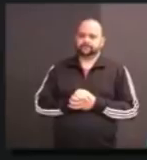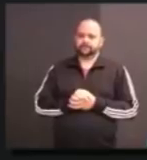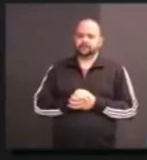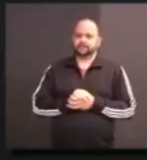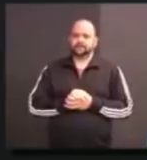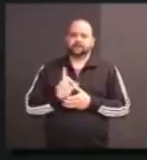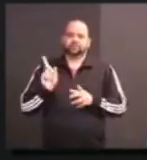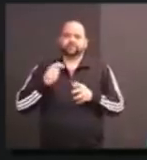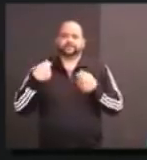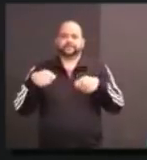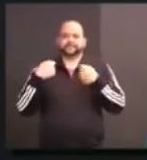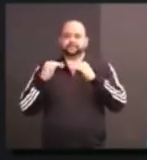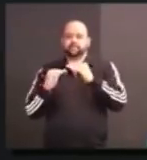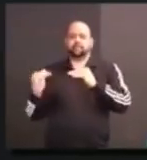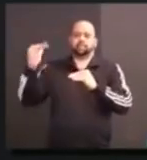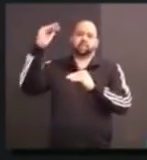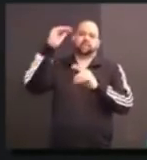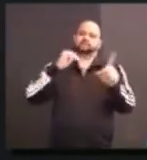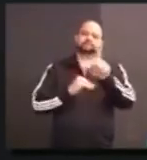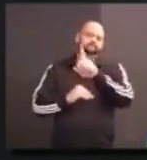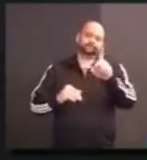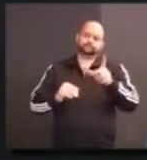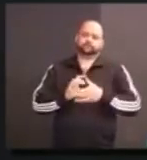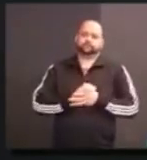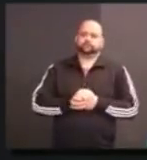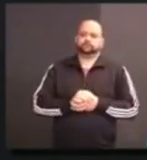Precisa ser idolatrado?